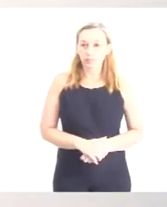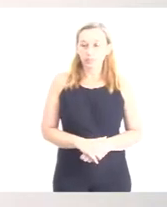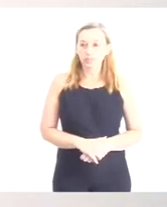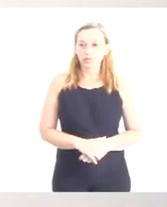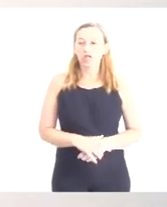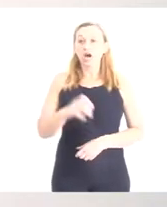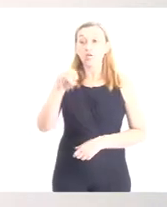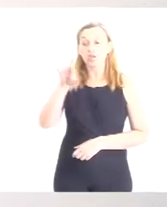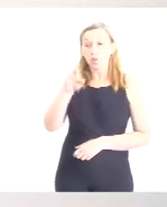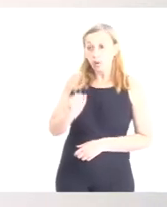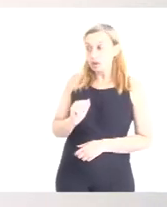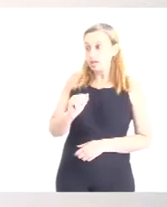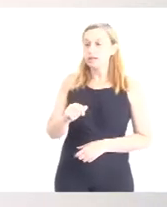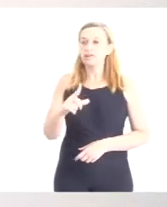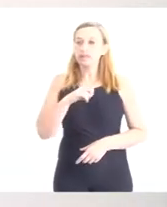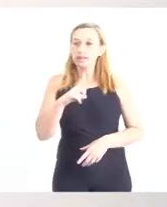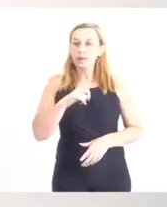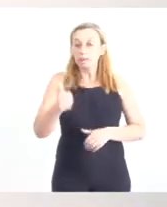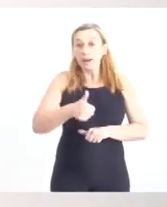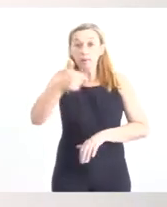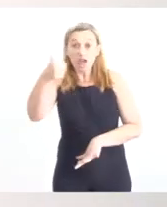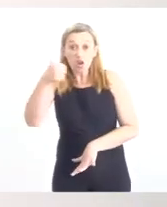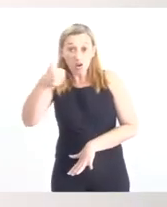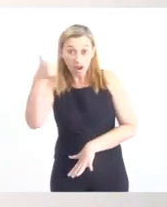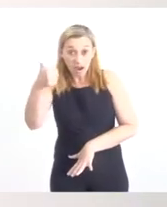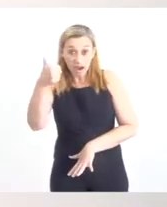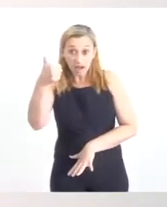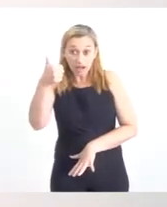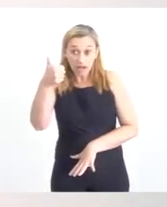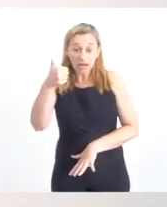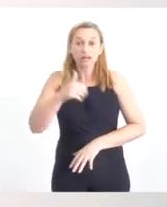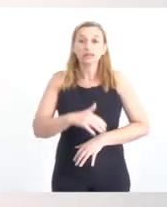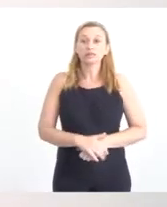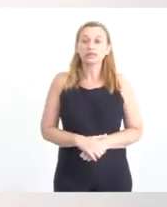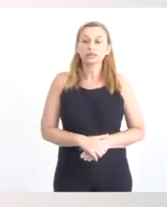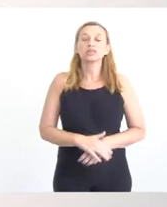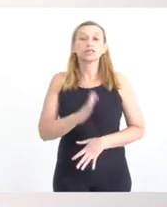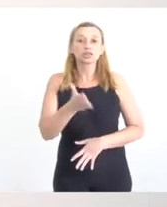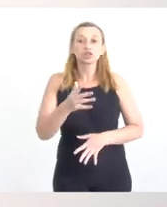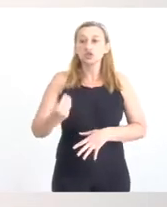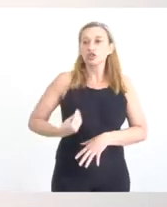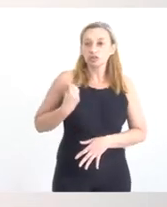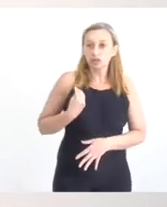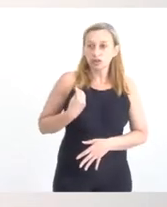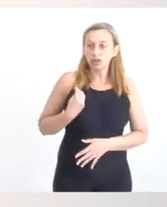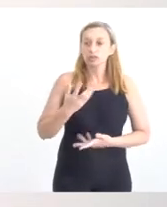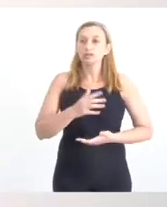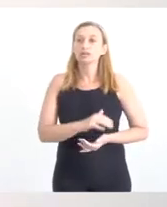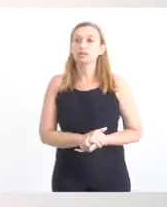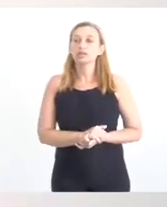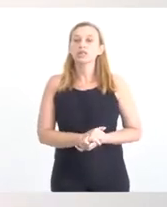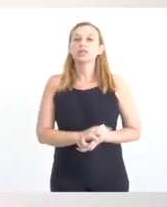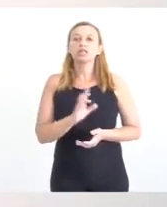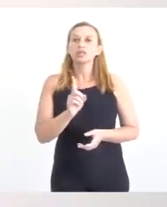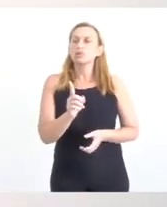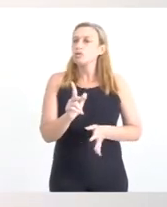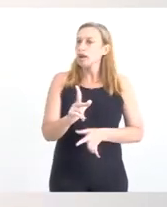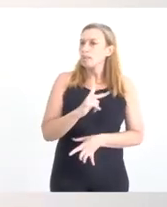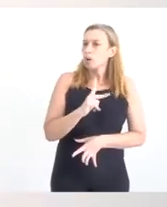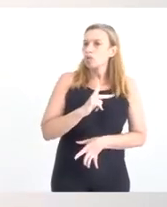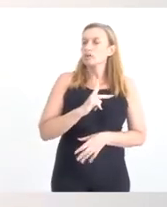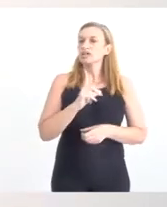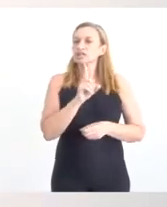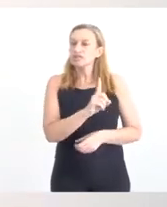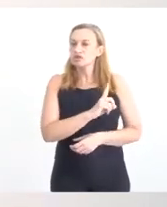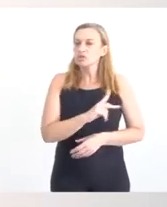ouvidoria que existe para buscar melhoria das condições de vidas e serviços prestados não só pela própria